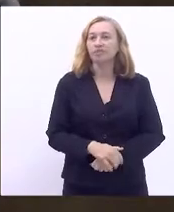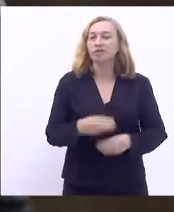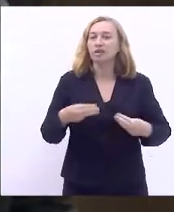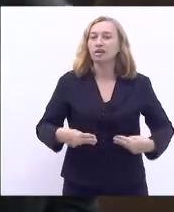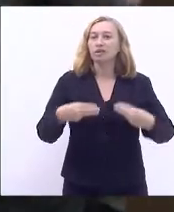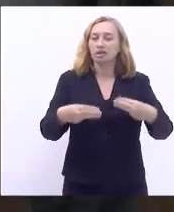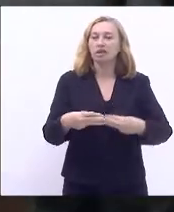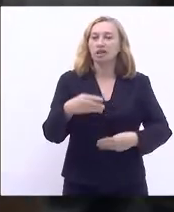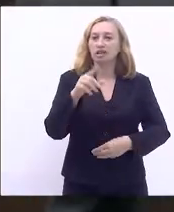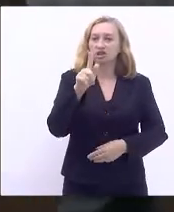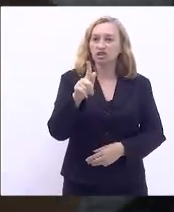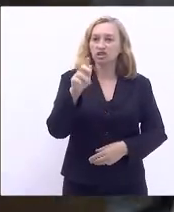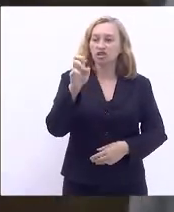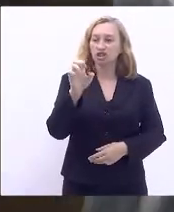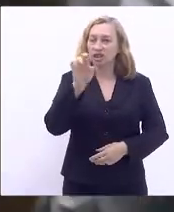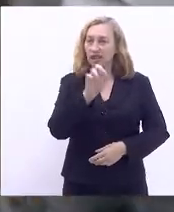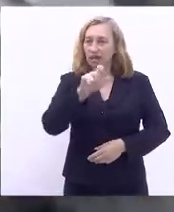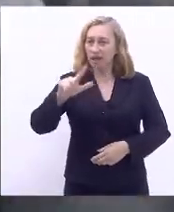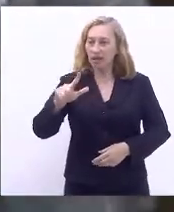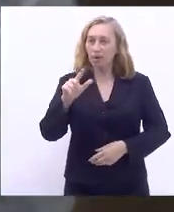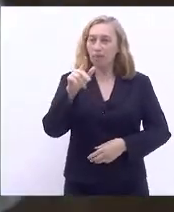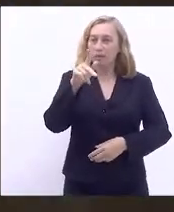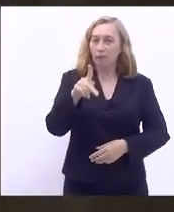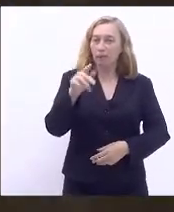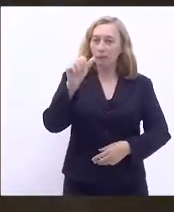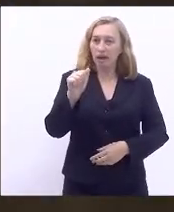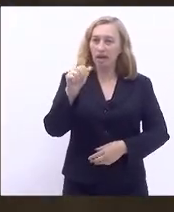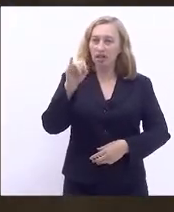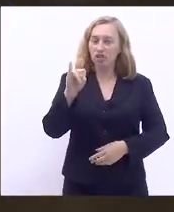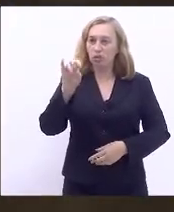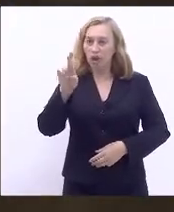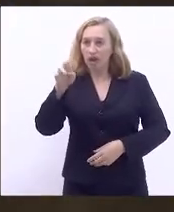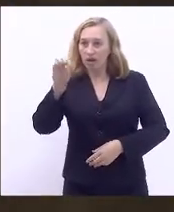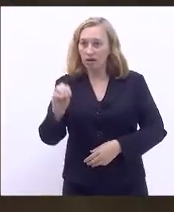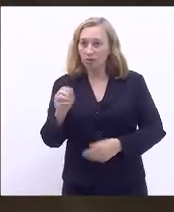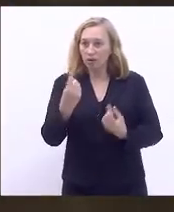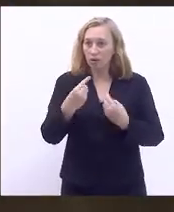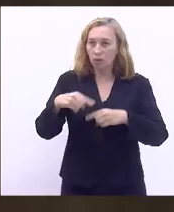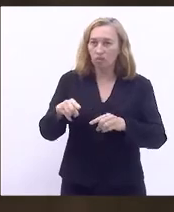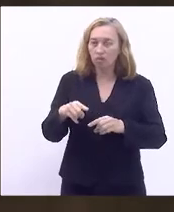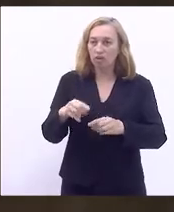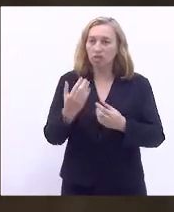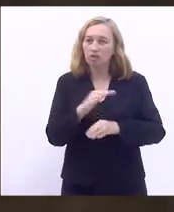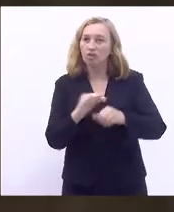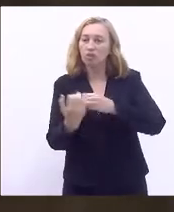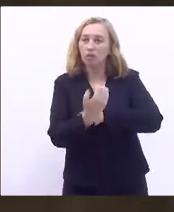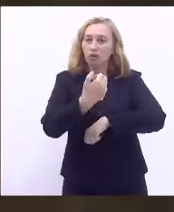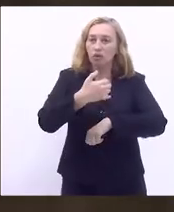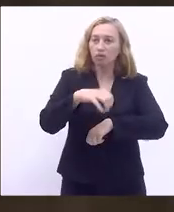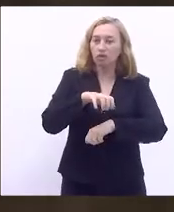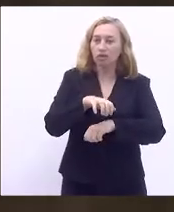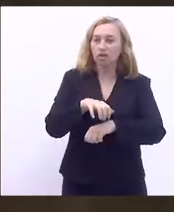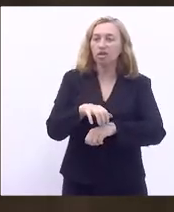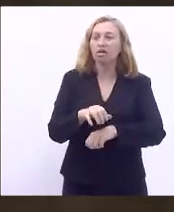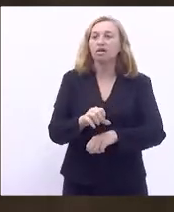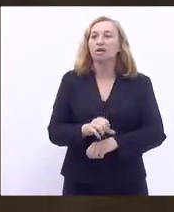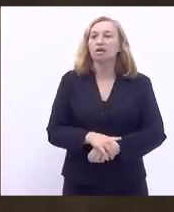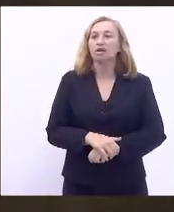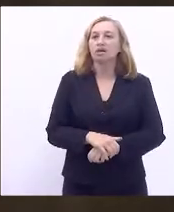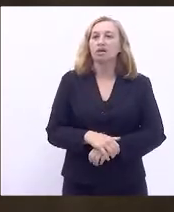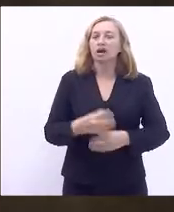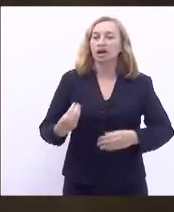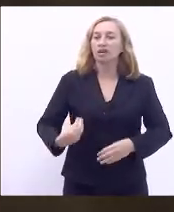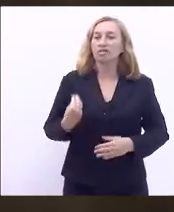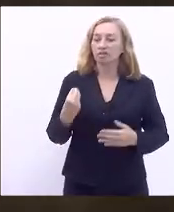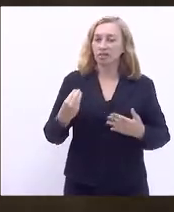ministro General Pazuello, o herói brasileiro no enfrentamento à Covid. Então, para anunciar a presença que muito nos honra aqui